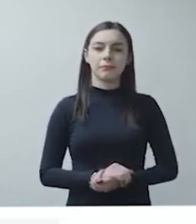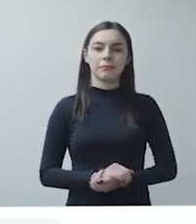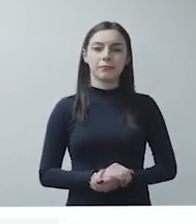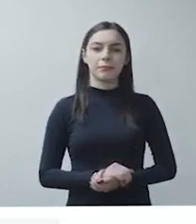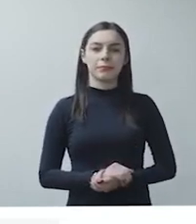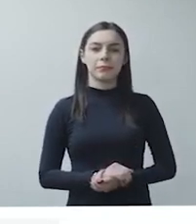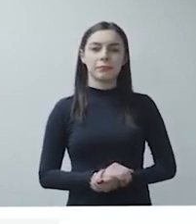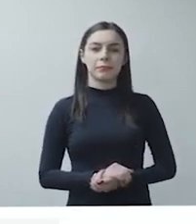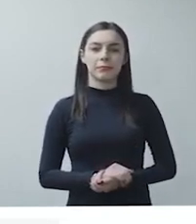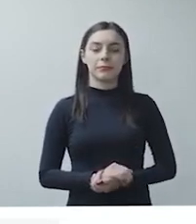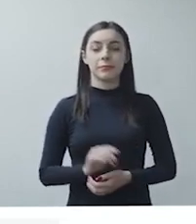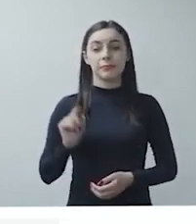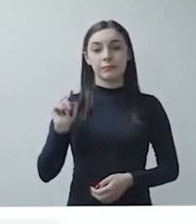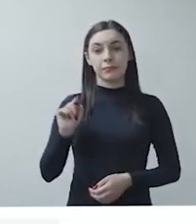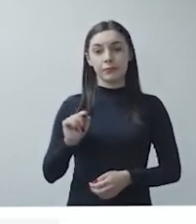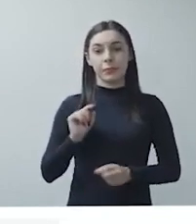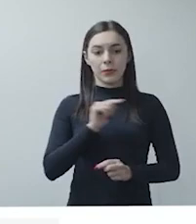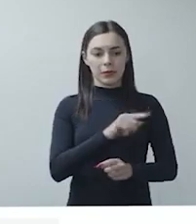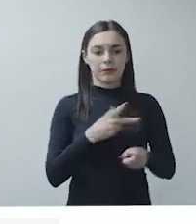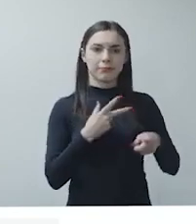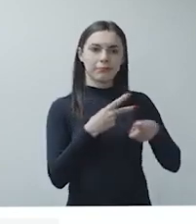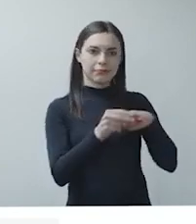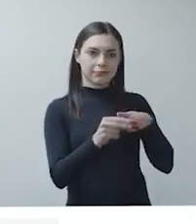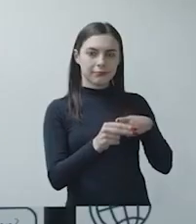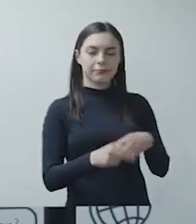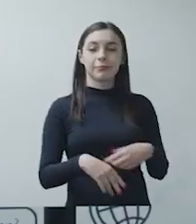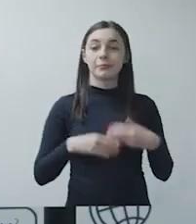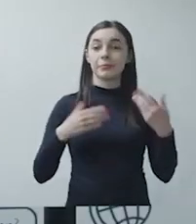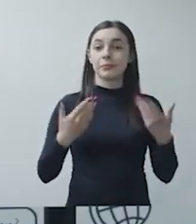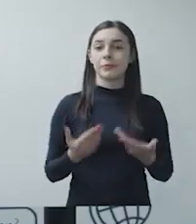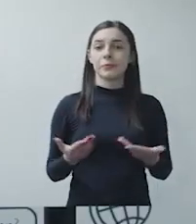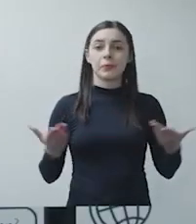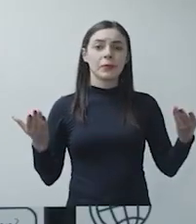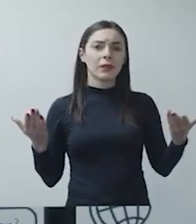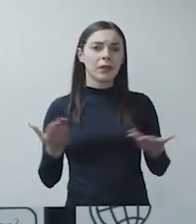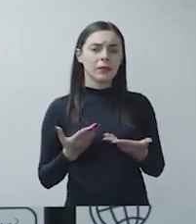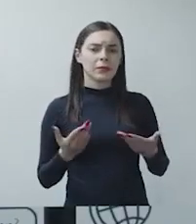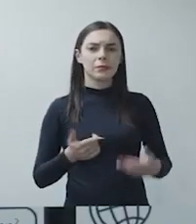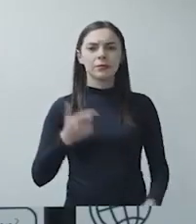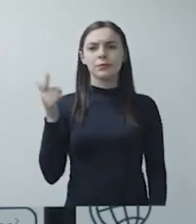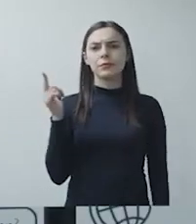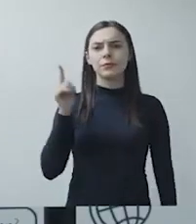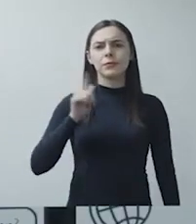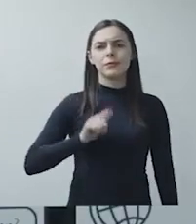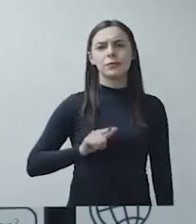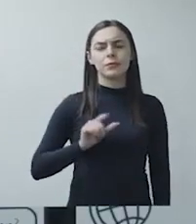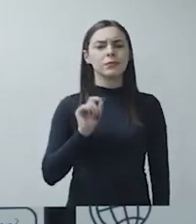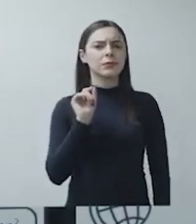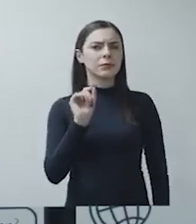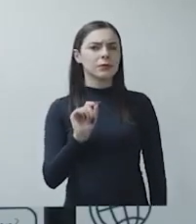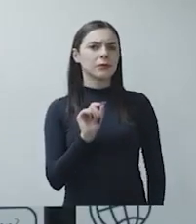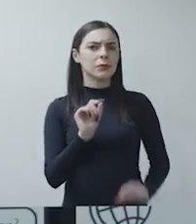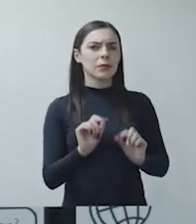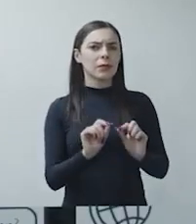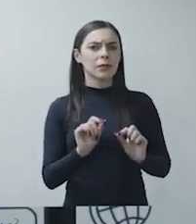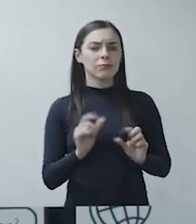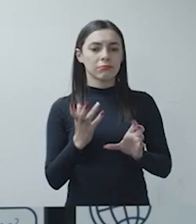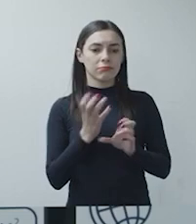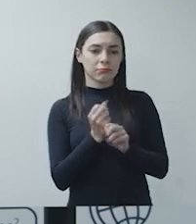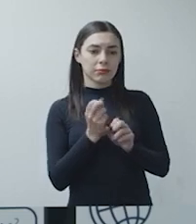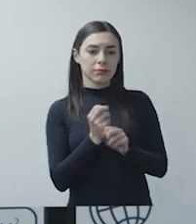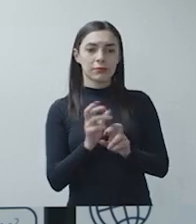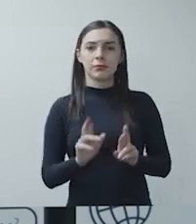Júlio ganhou, então. Agora, vamos ver novamente a diferença de